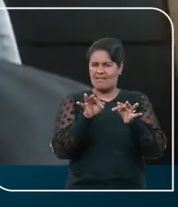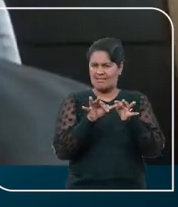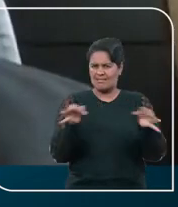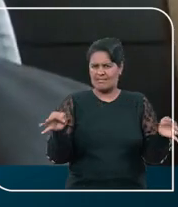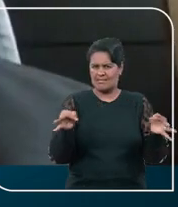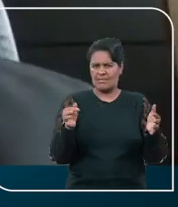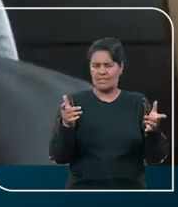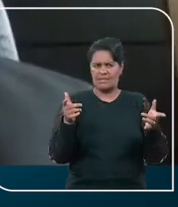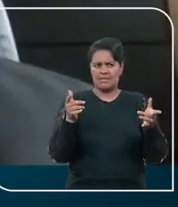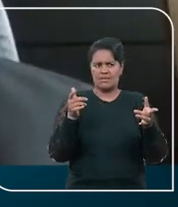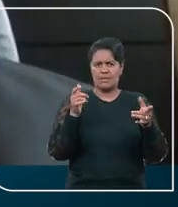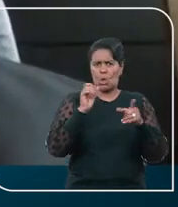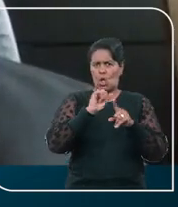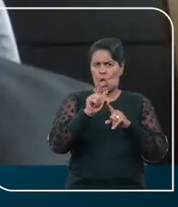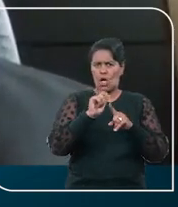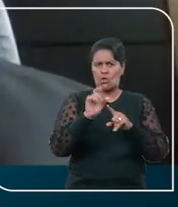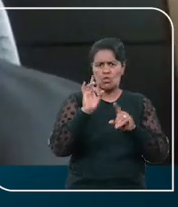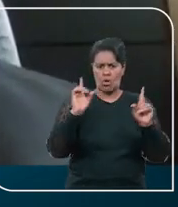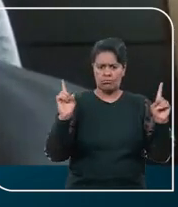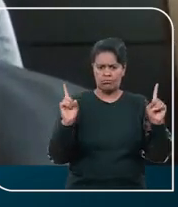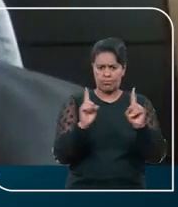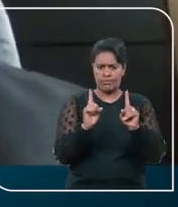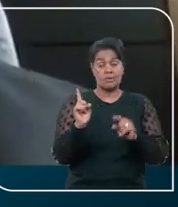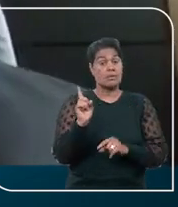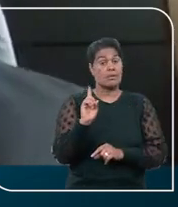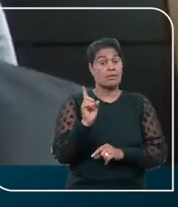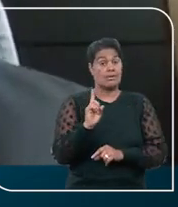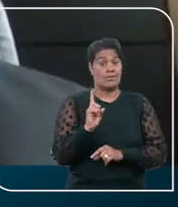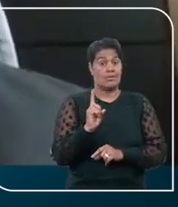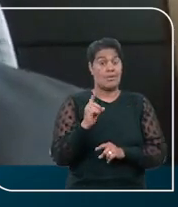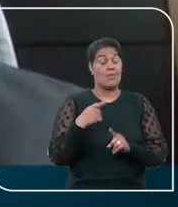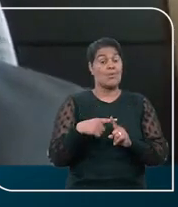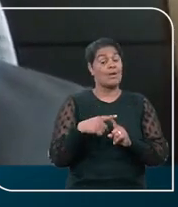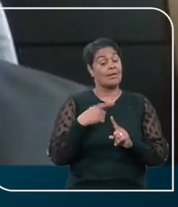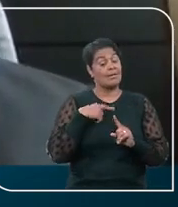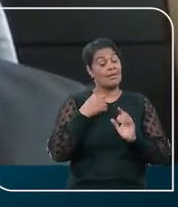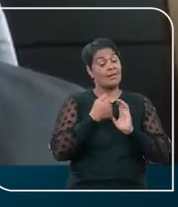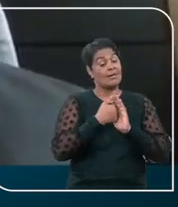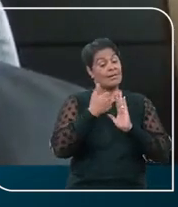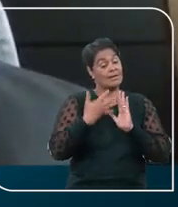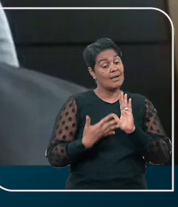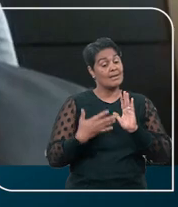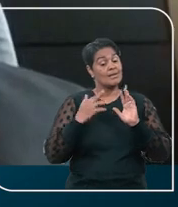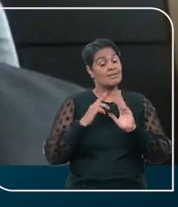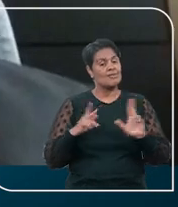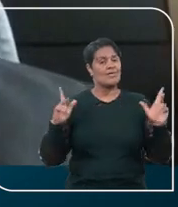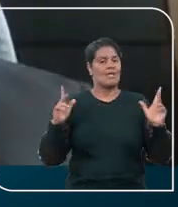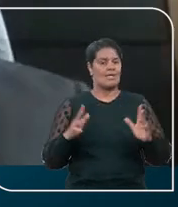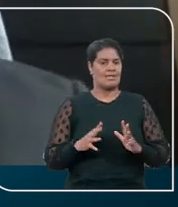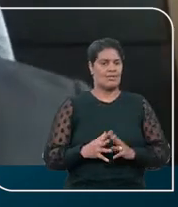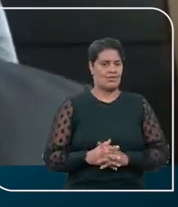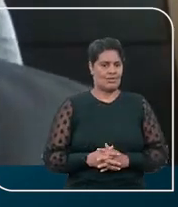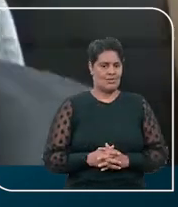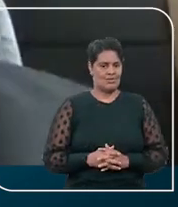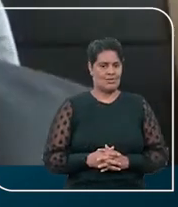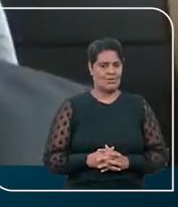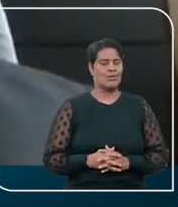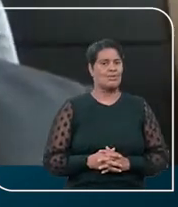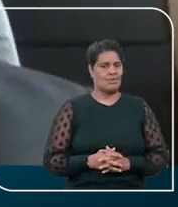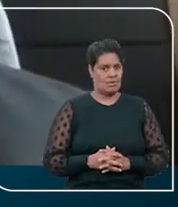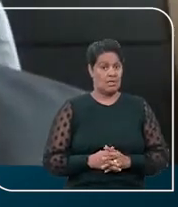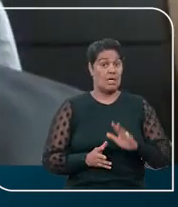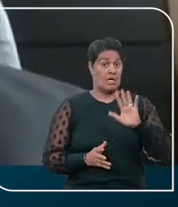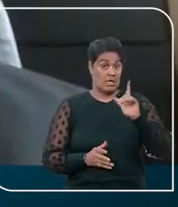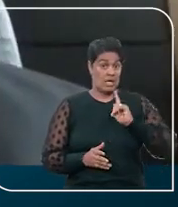por temporada. Isso porque a locação por temporada ela tem uma característica, uma natureza e existe um hiato entre uma locação